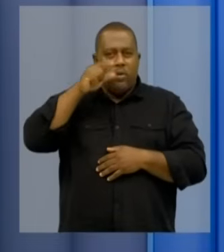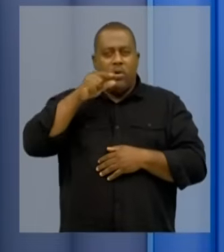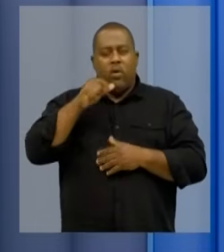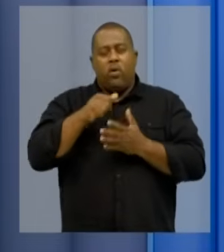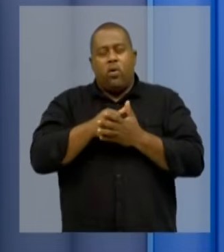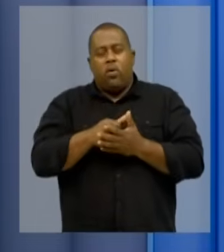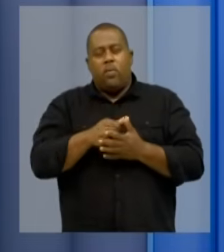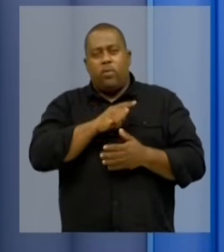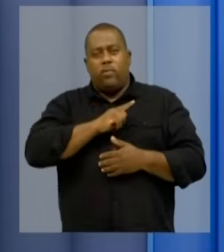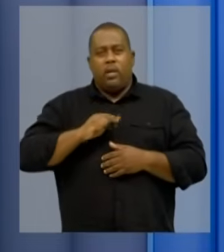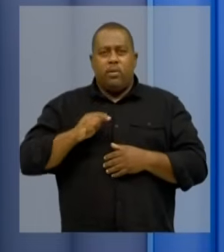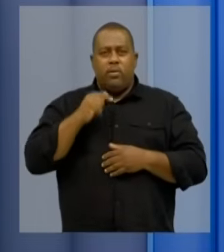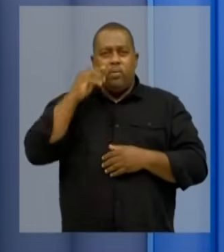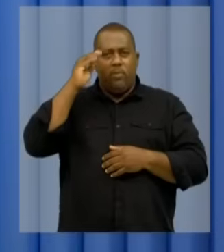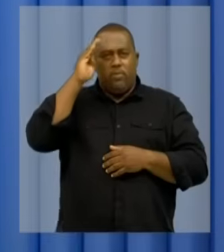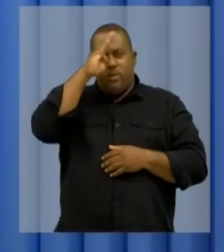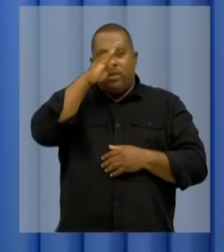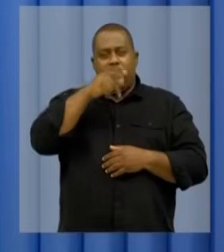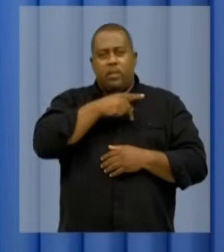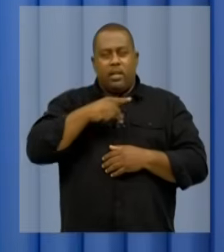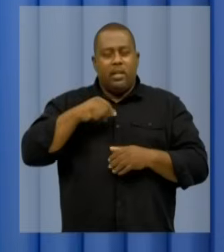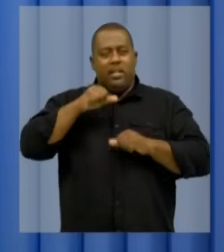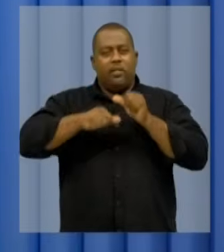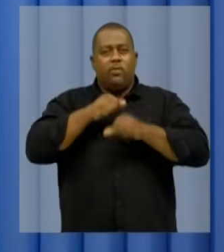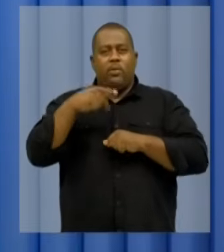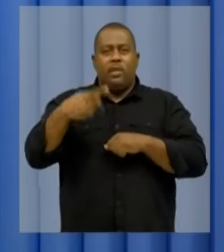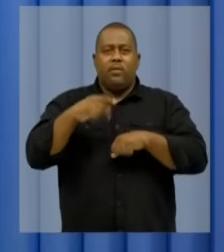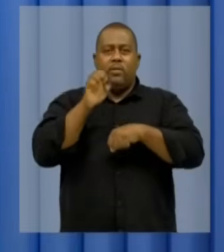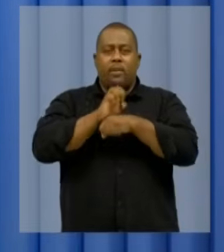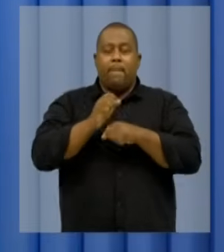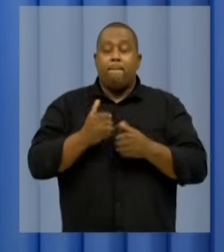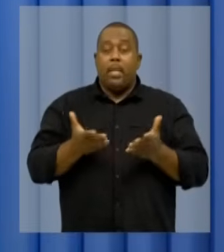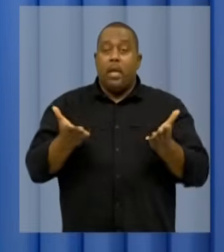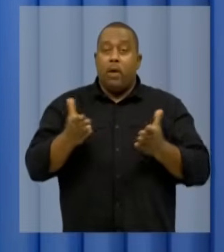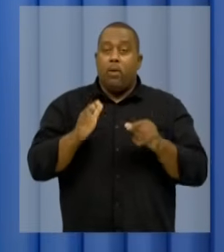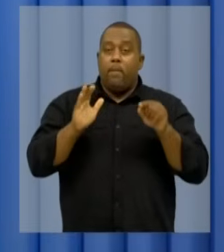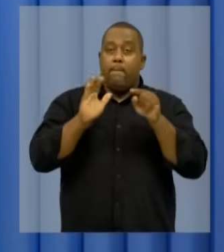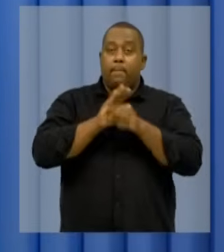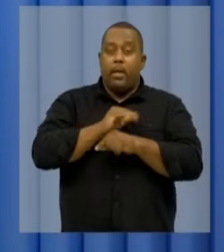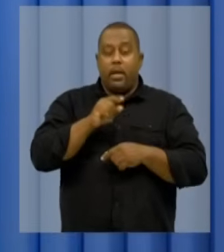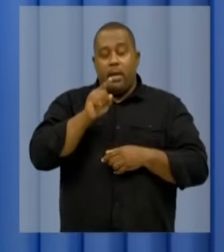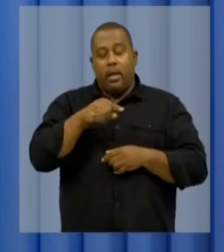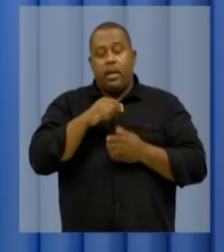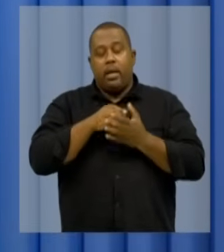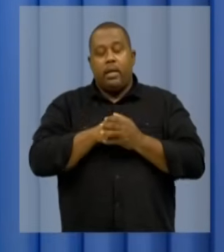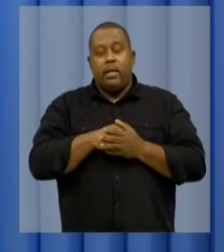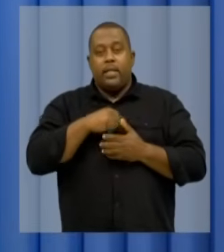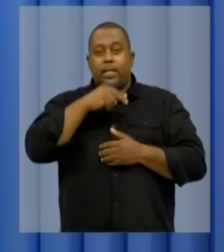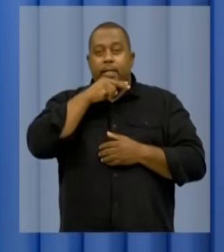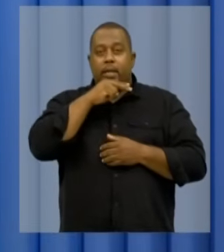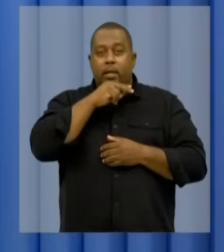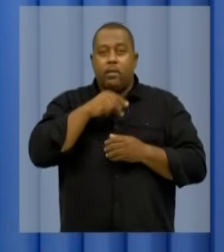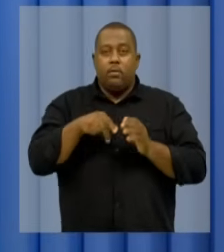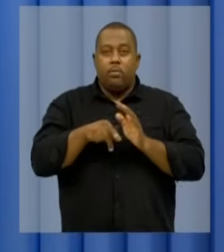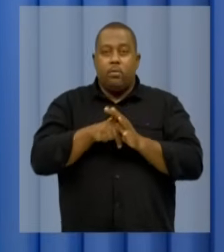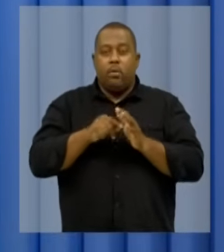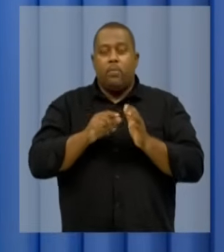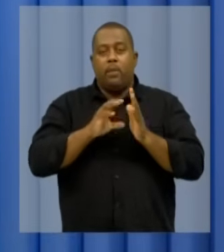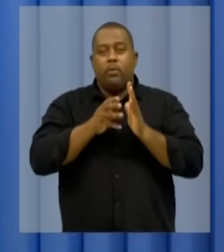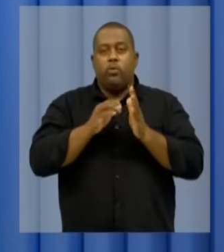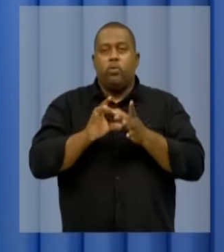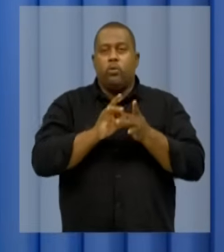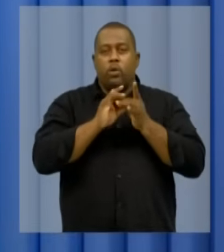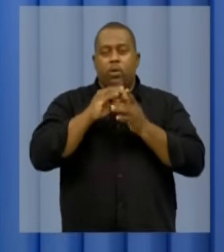será a transformação desse estado. E agora quem pergunta é o candidato ACM Neto do União Brasil e